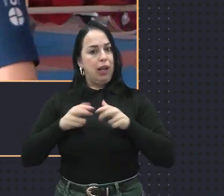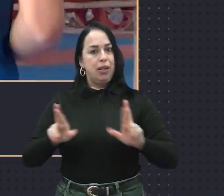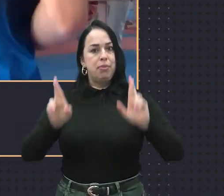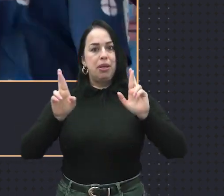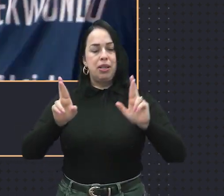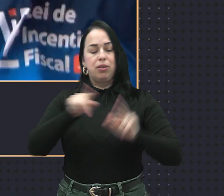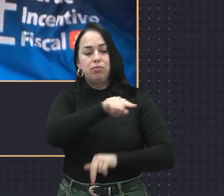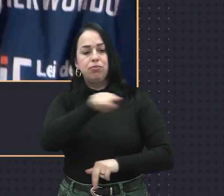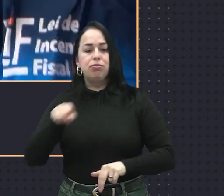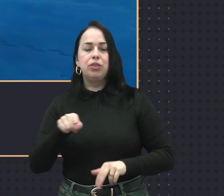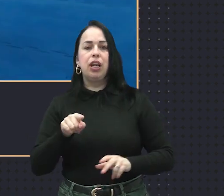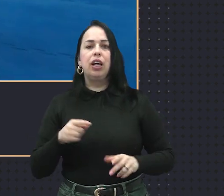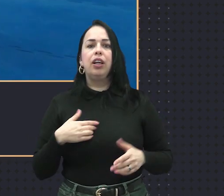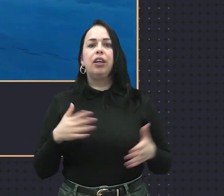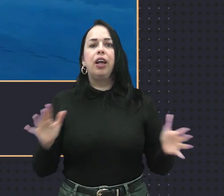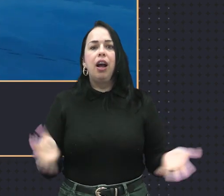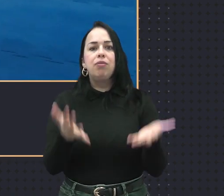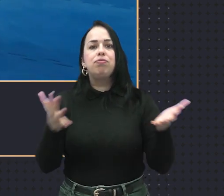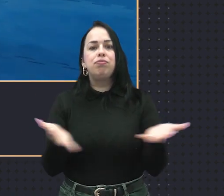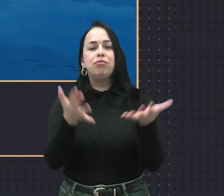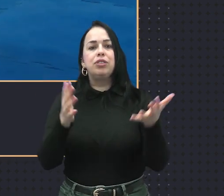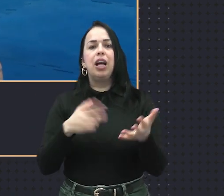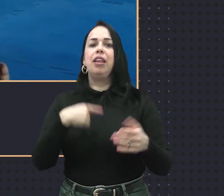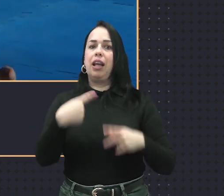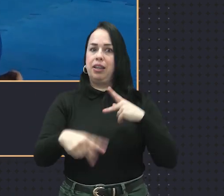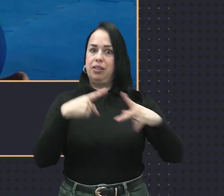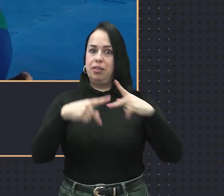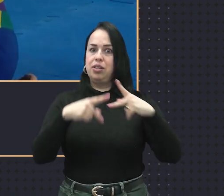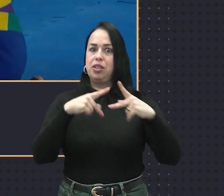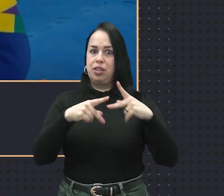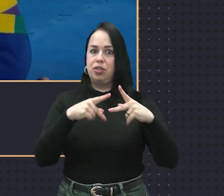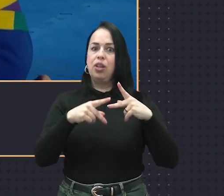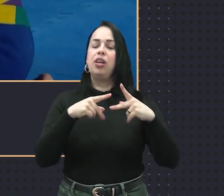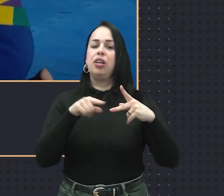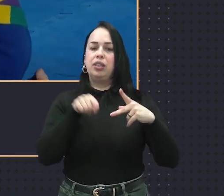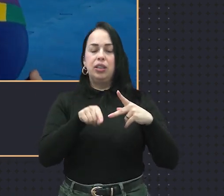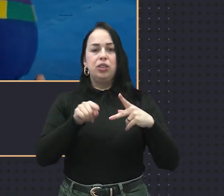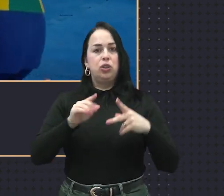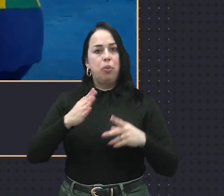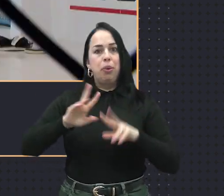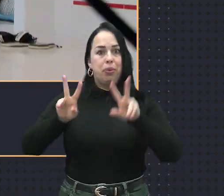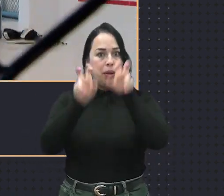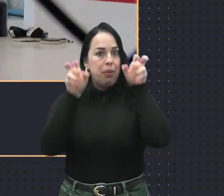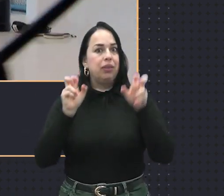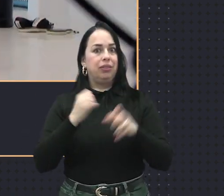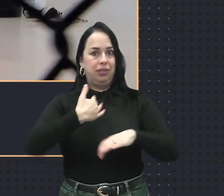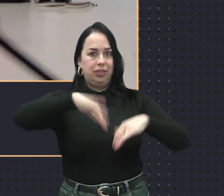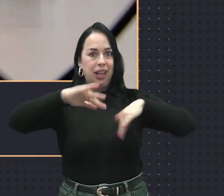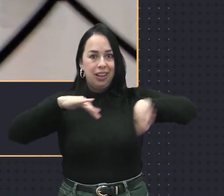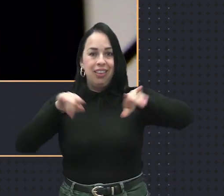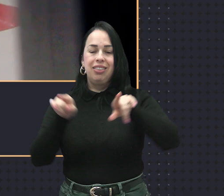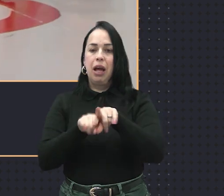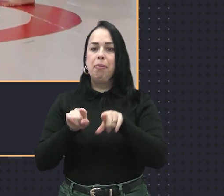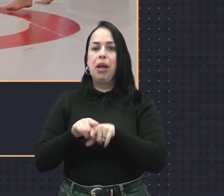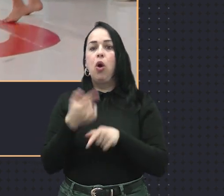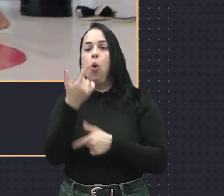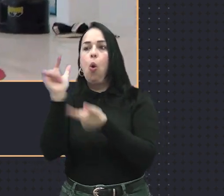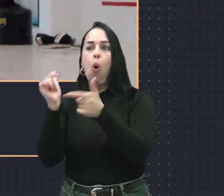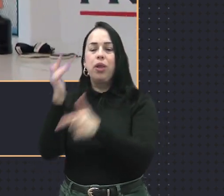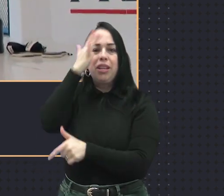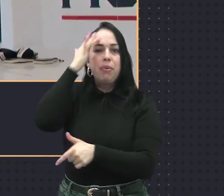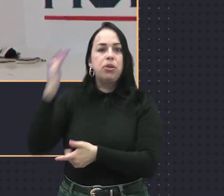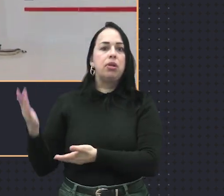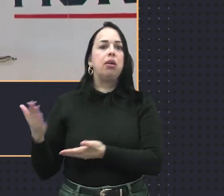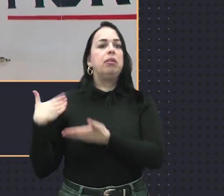a maratona não só coloque São José dos Campos em evidência nos grandes eventos de artes marciais, como também atraia mais pessoas